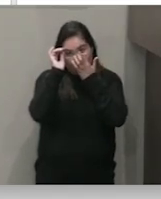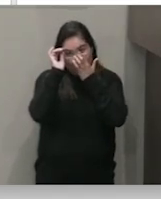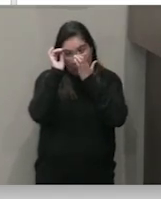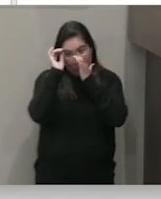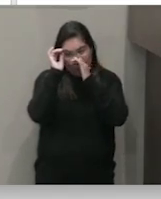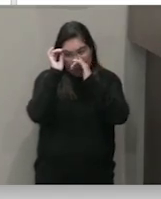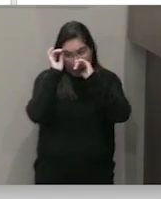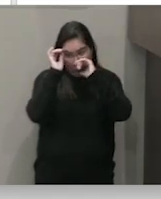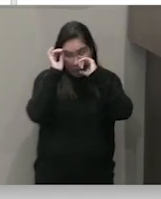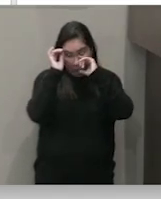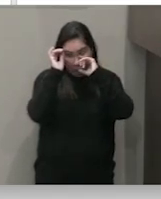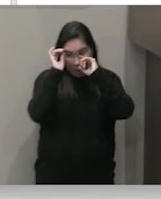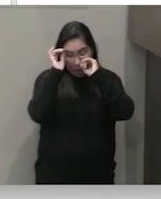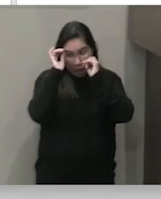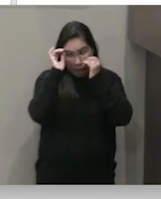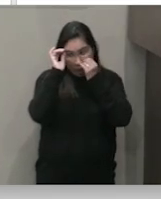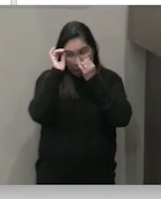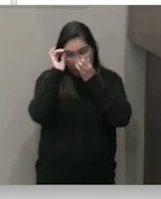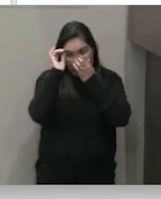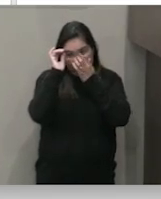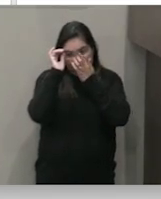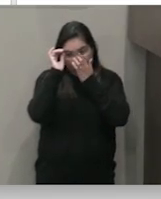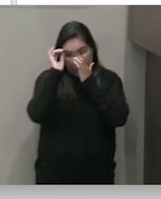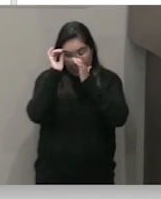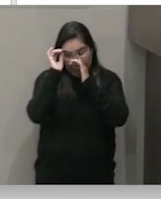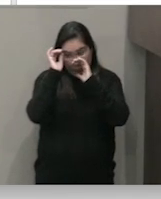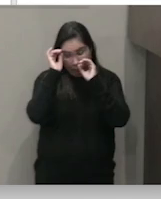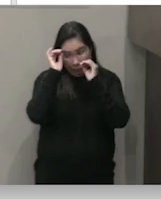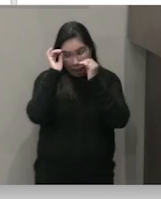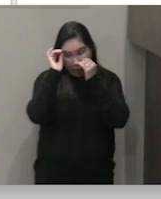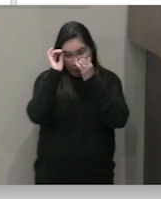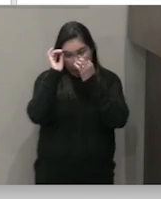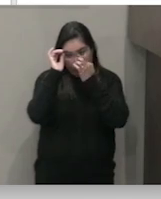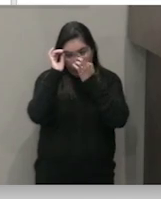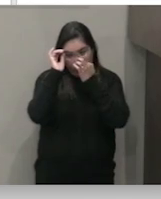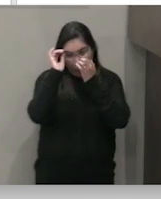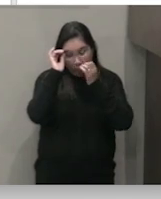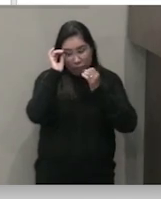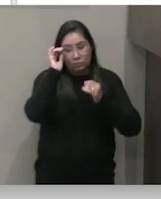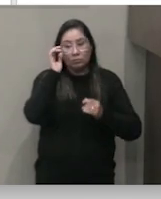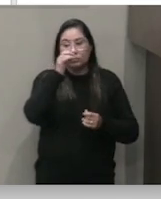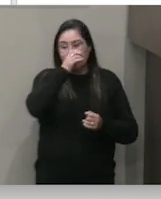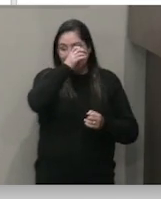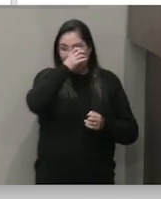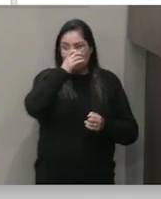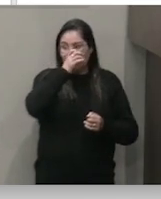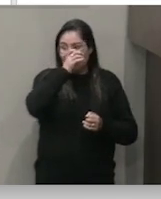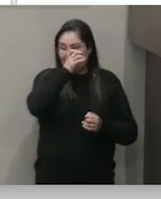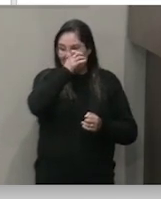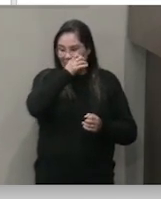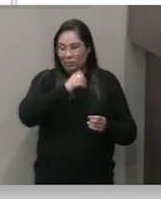Mais alguém? Vereador Tchequinho? Tá com aquela pecinha estragada ali, né? É.